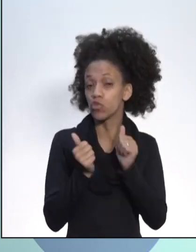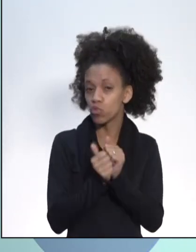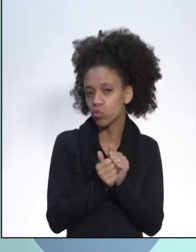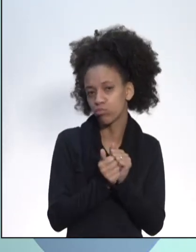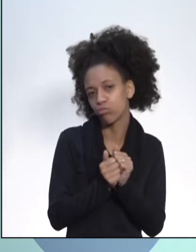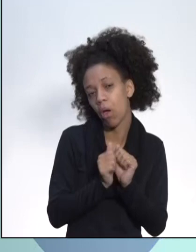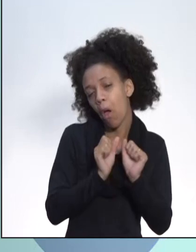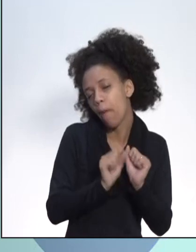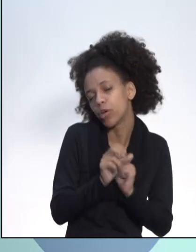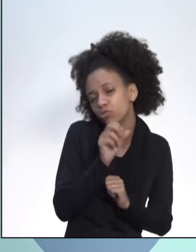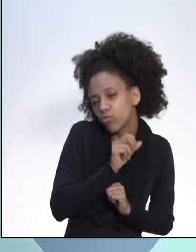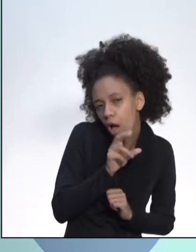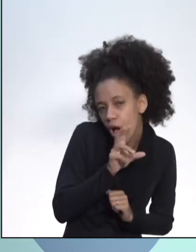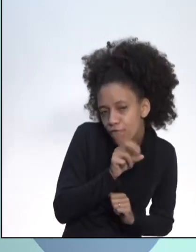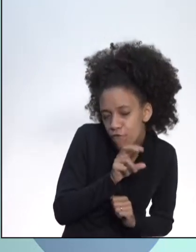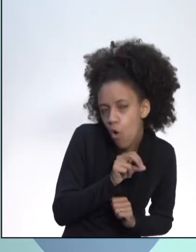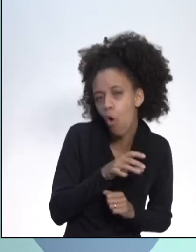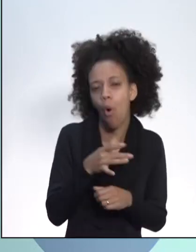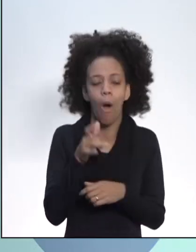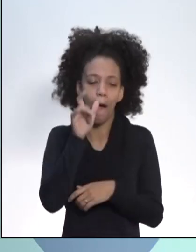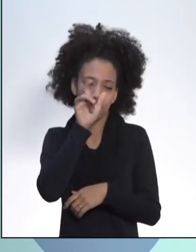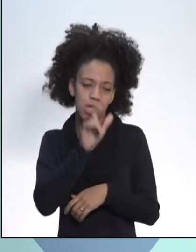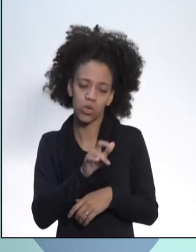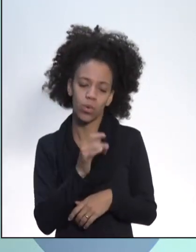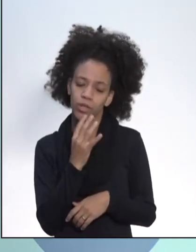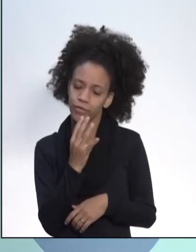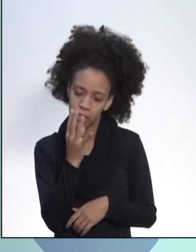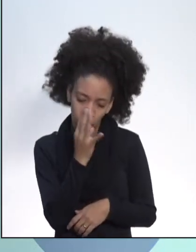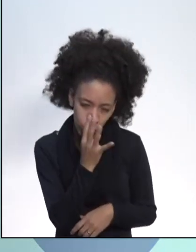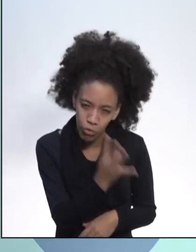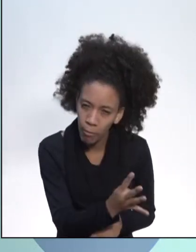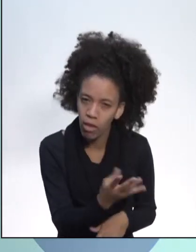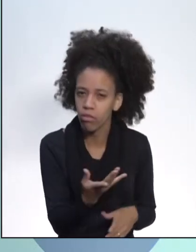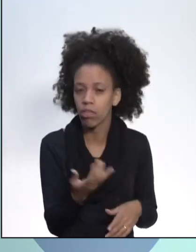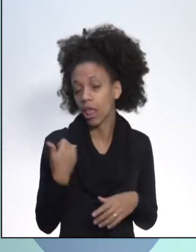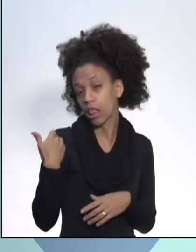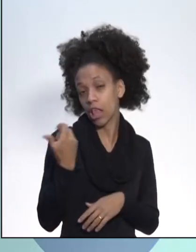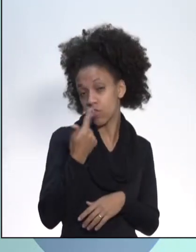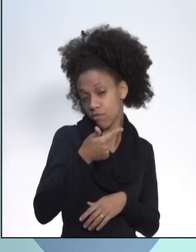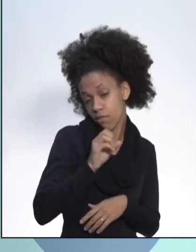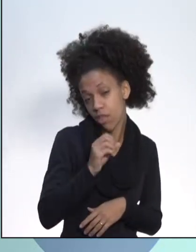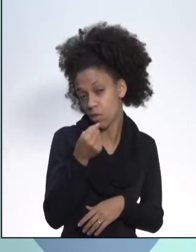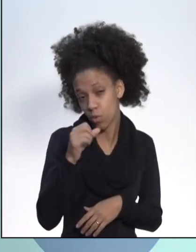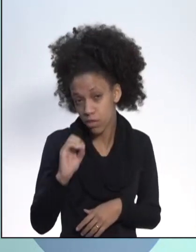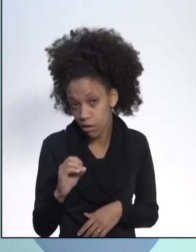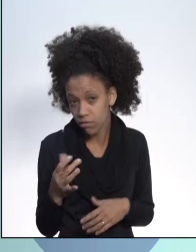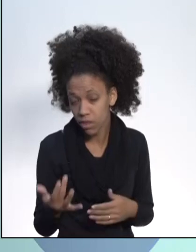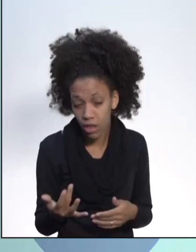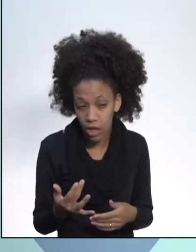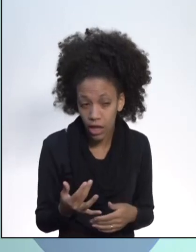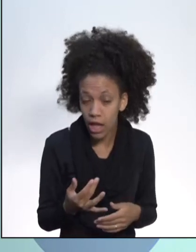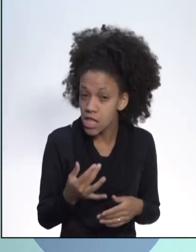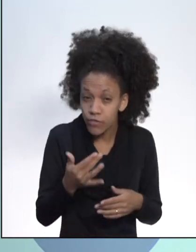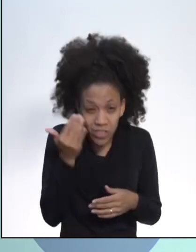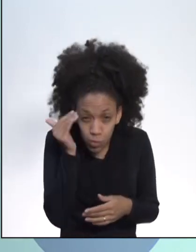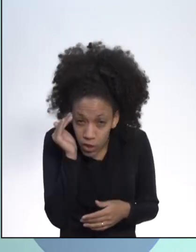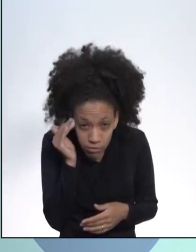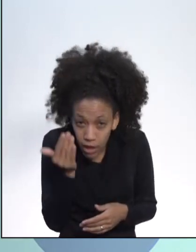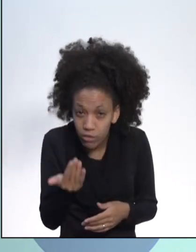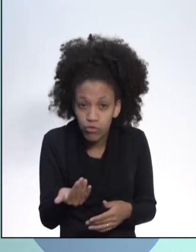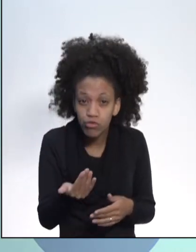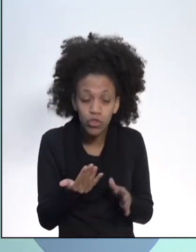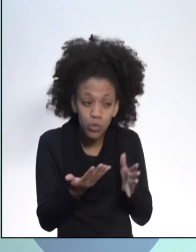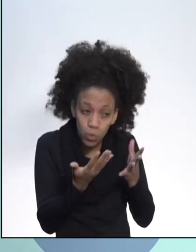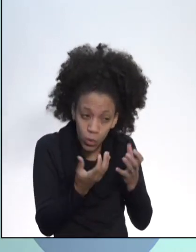ser um avô ou alguém que você admira, que você gosta, que esteja dessa idade, ele, na verdade, ele não consegue entender a tecnologia, o que que